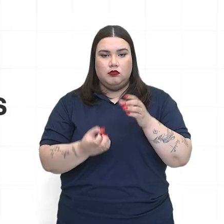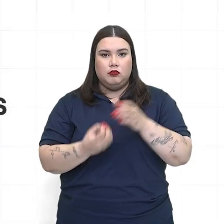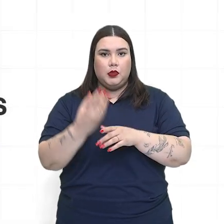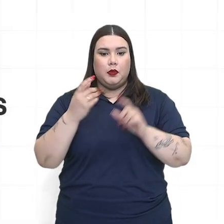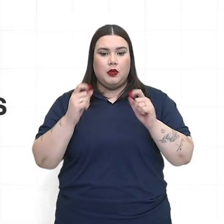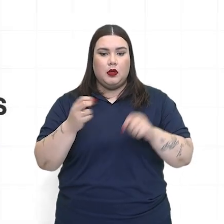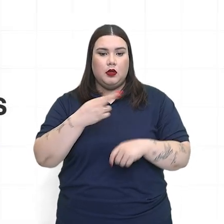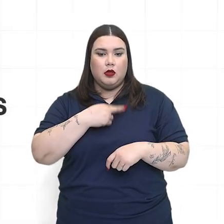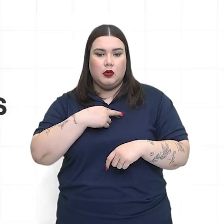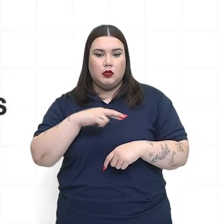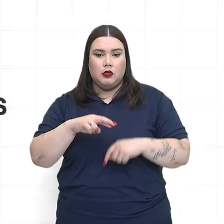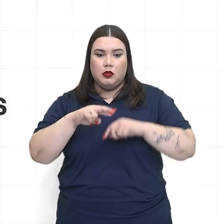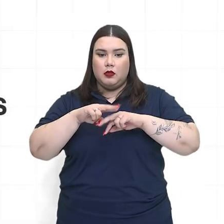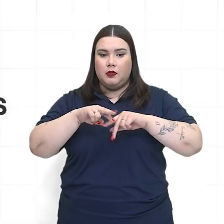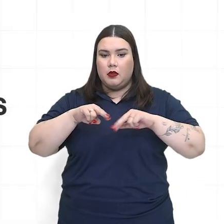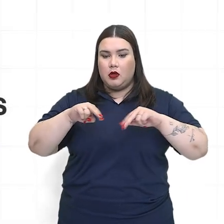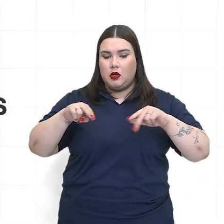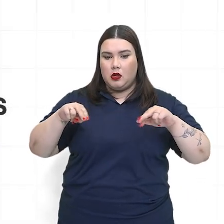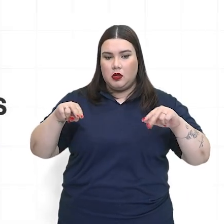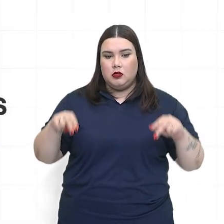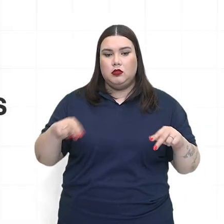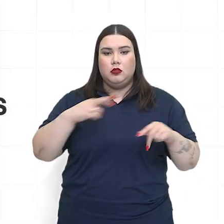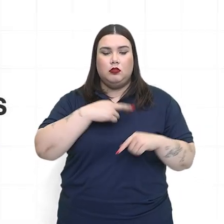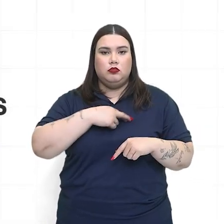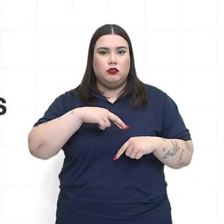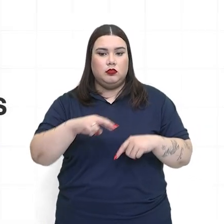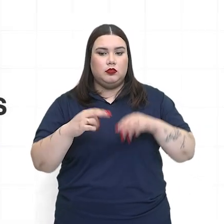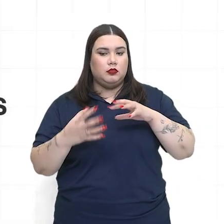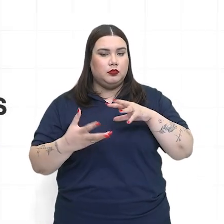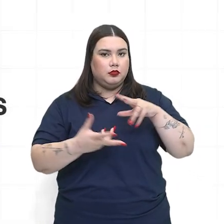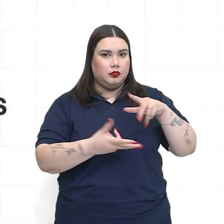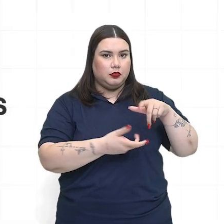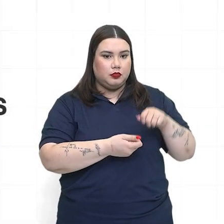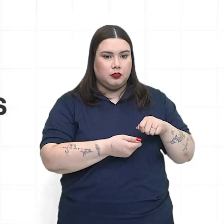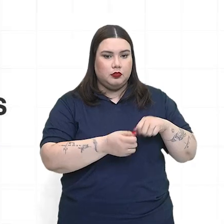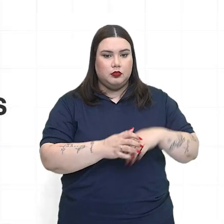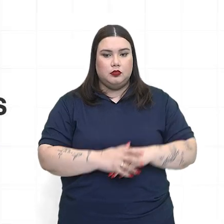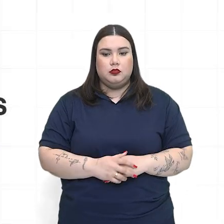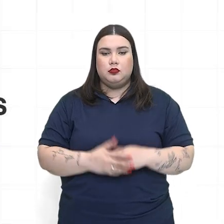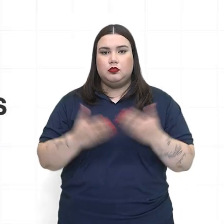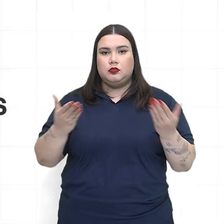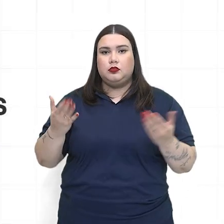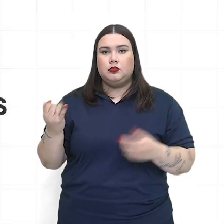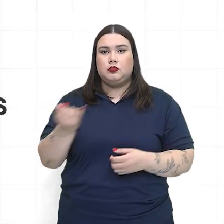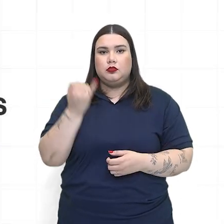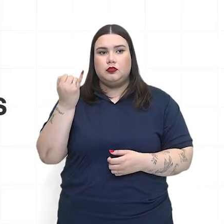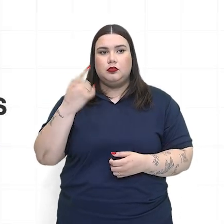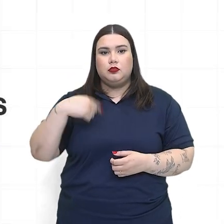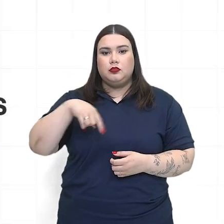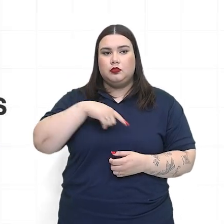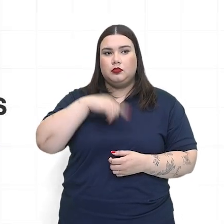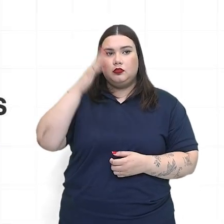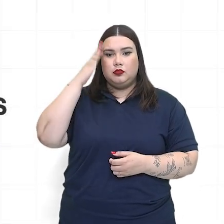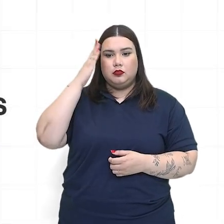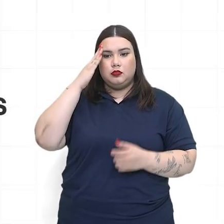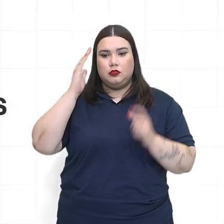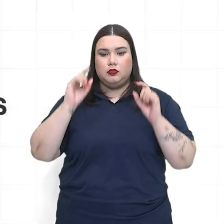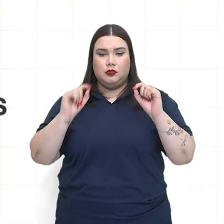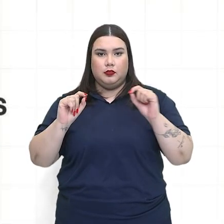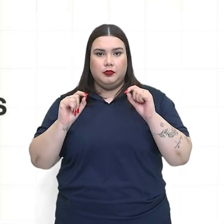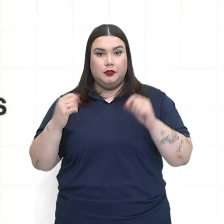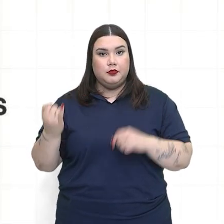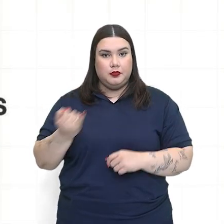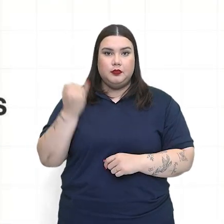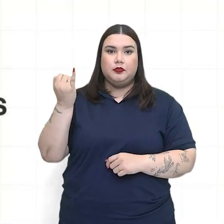a diversidade religiosa, que são as diferentes religiões por todo o mundo. O que é importante nós pensarmos aqui, gente? É